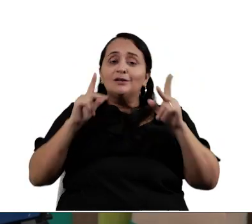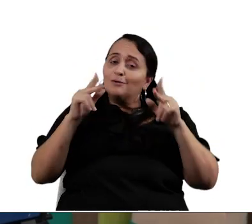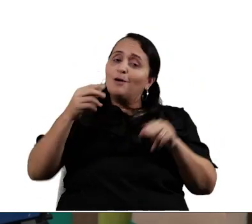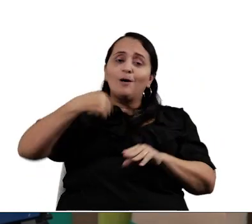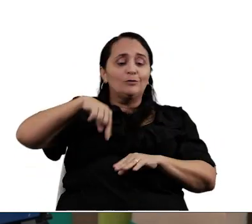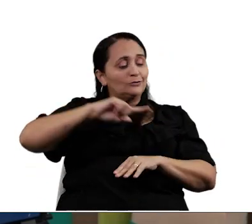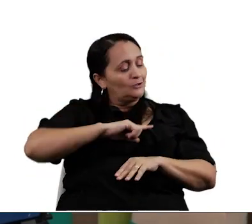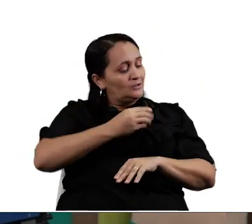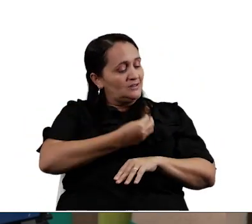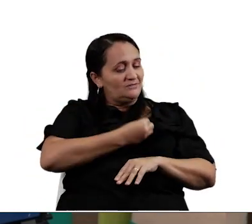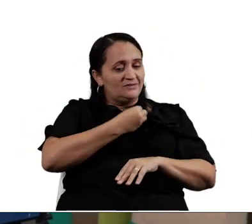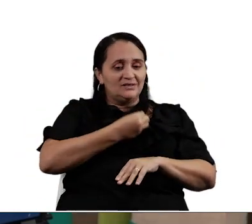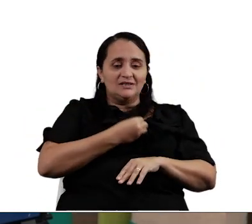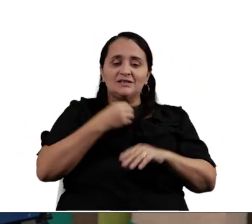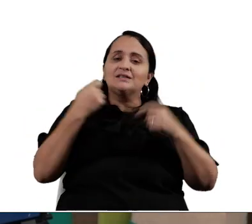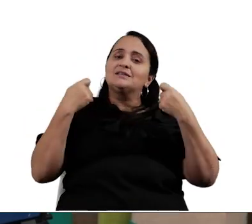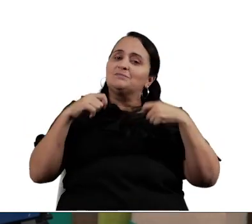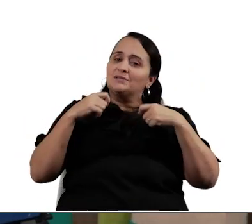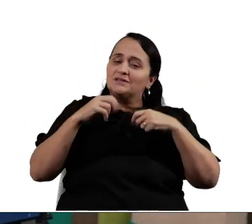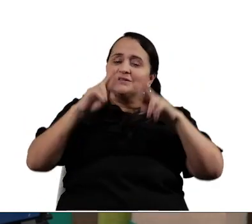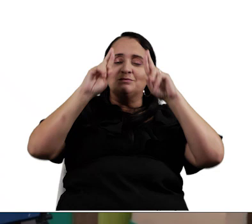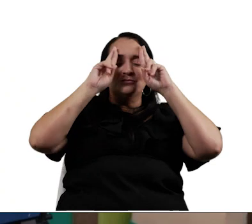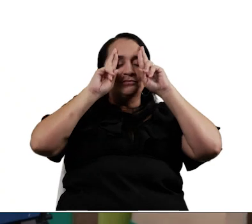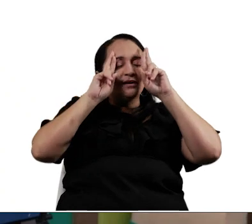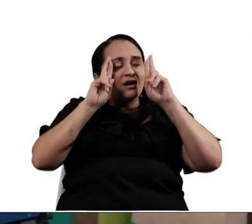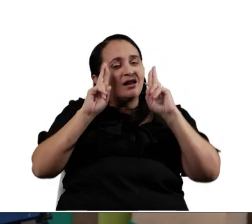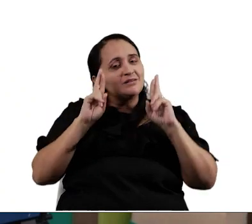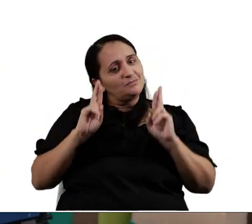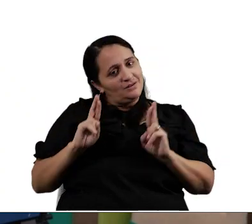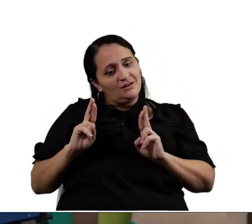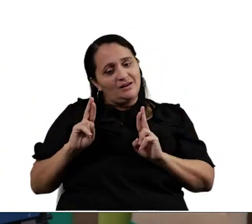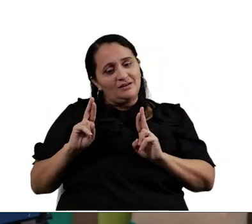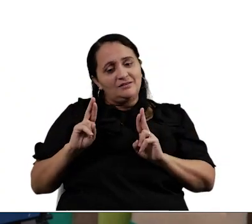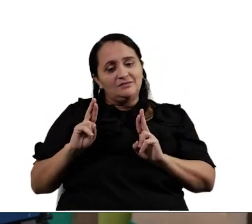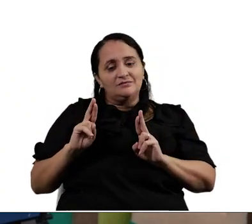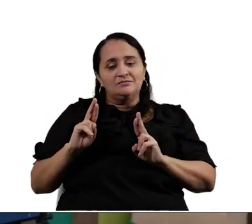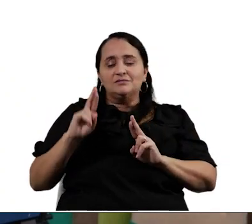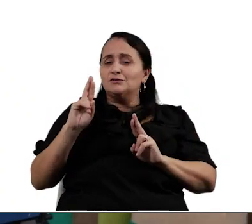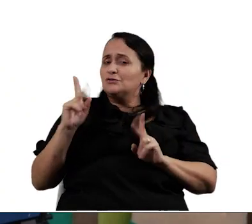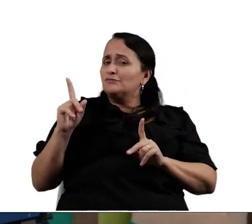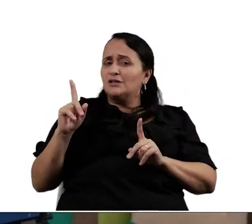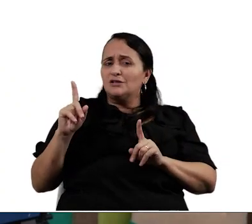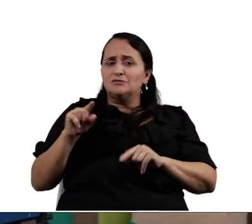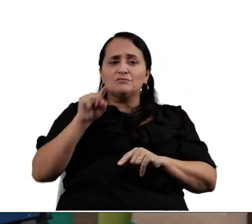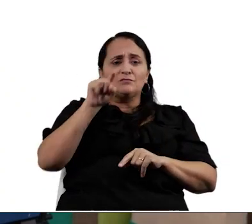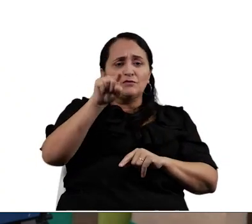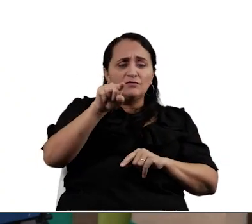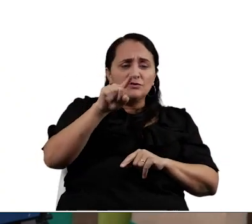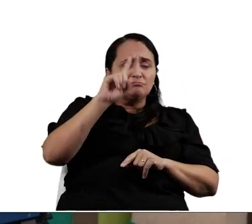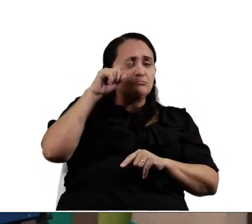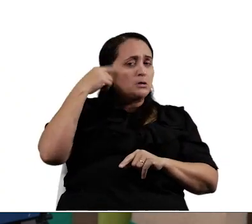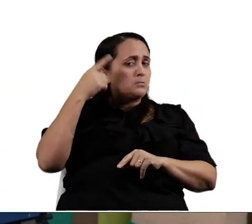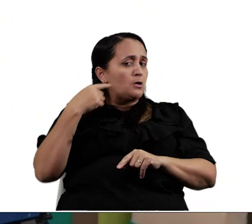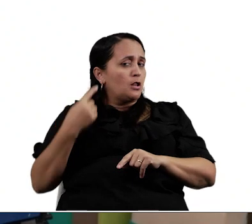diferenças e ver que cada diferença é interessante. Por exemplo, um tem o cabelo enroladinho,